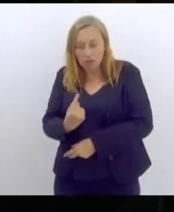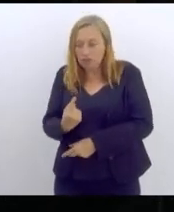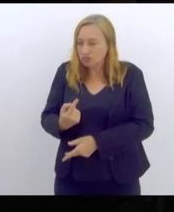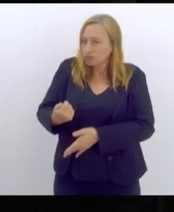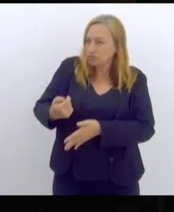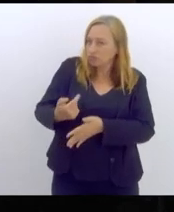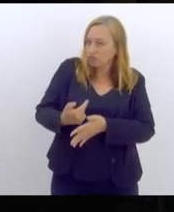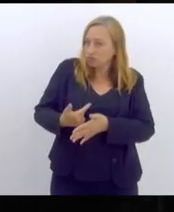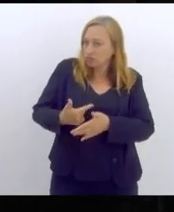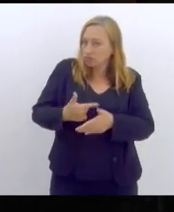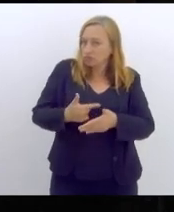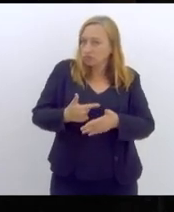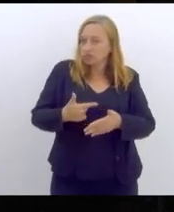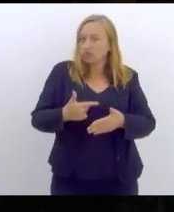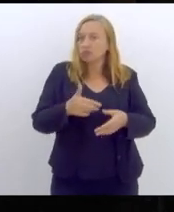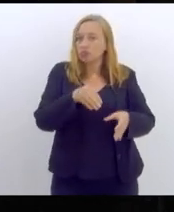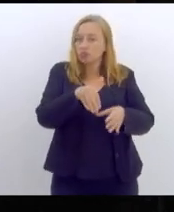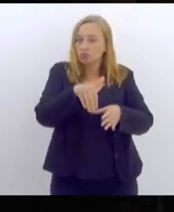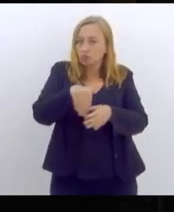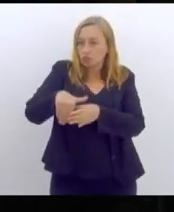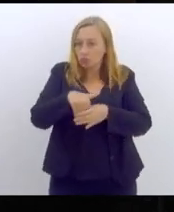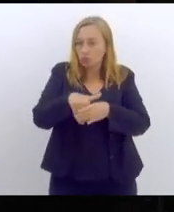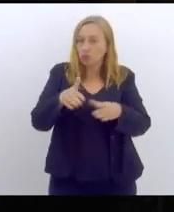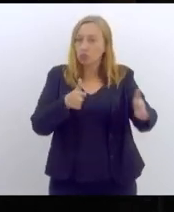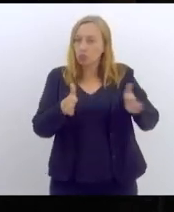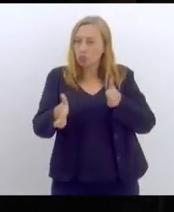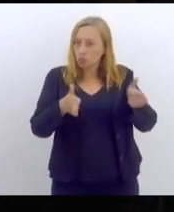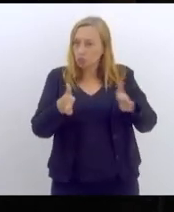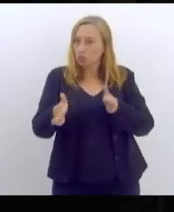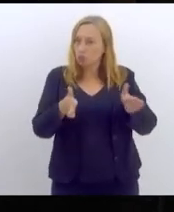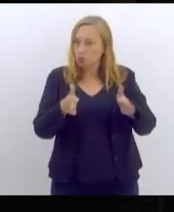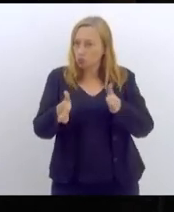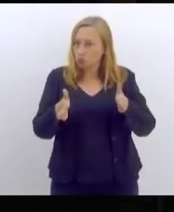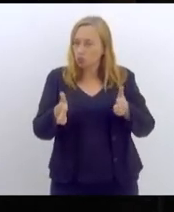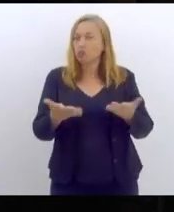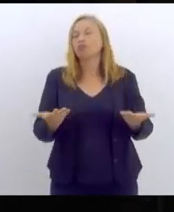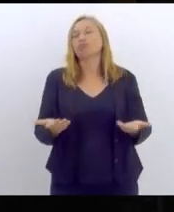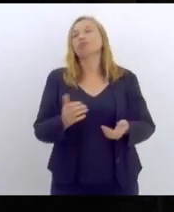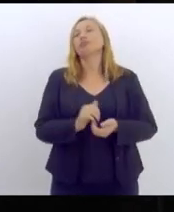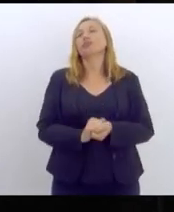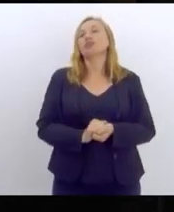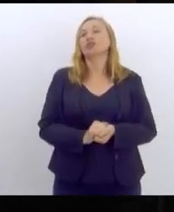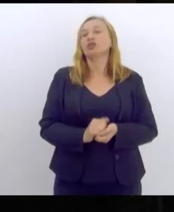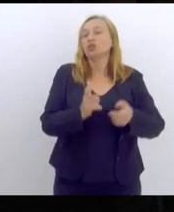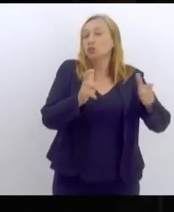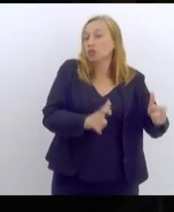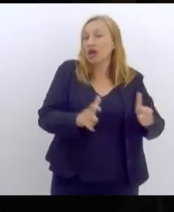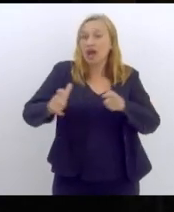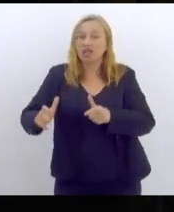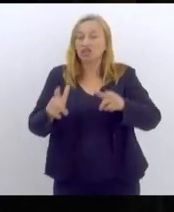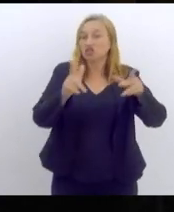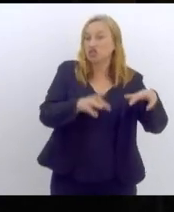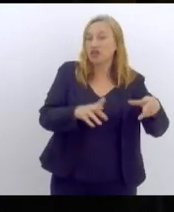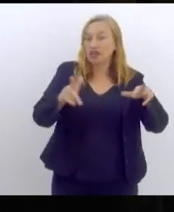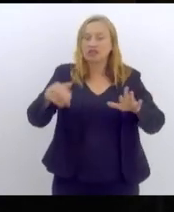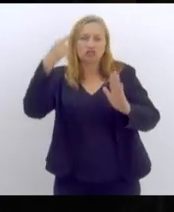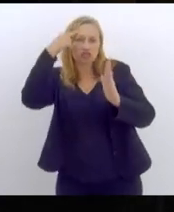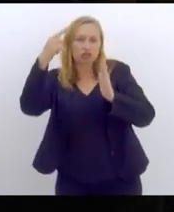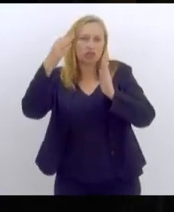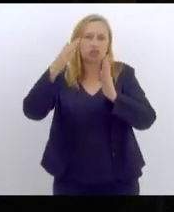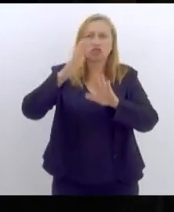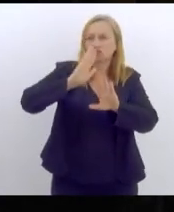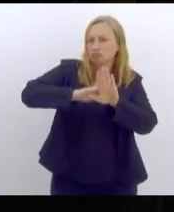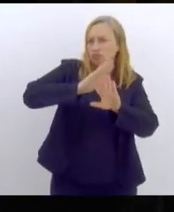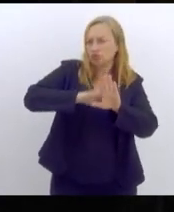batalha eleitoral, em campos distintos, politicamente distintos, com ideologias